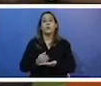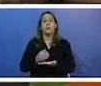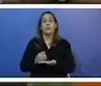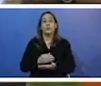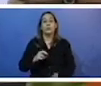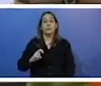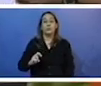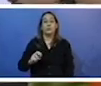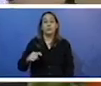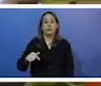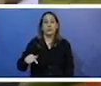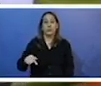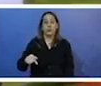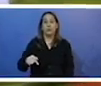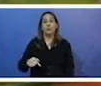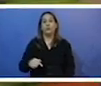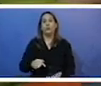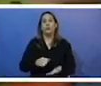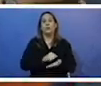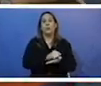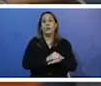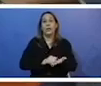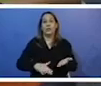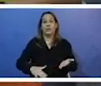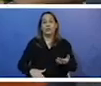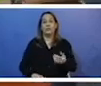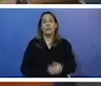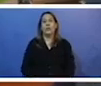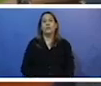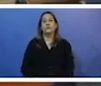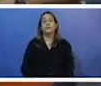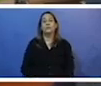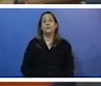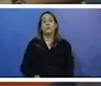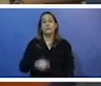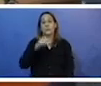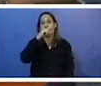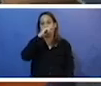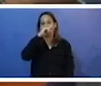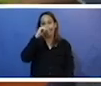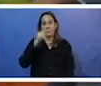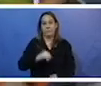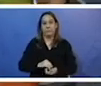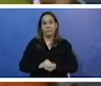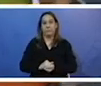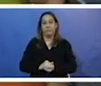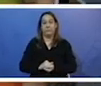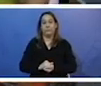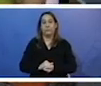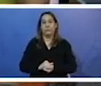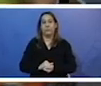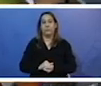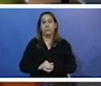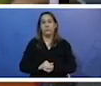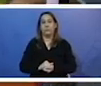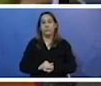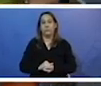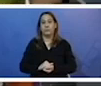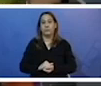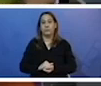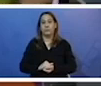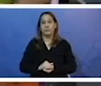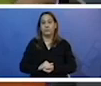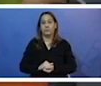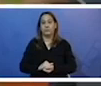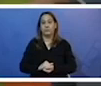Página 57. Isso, vai passar um monte de página agora lá no Em Casa mesmo. Que nós